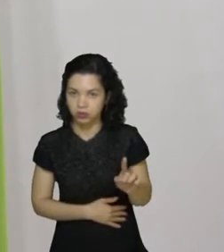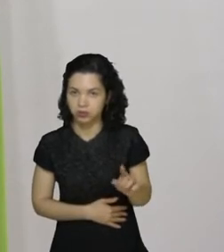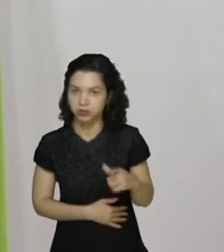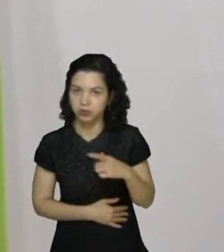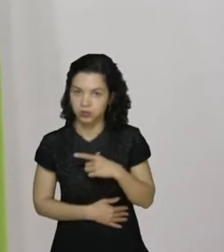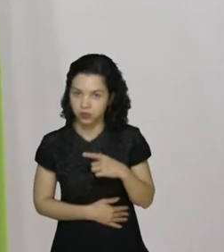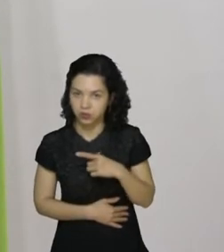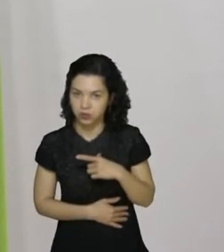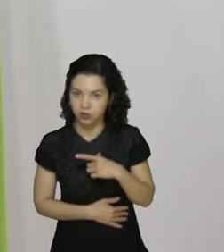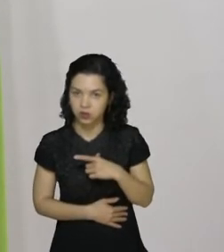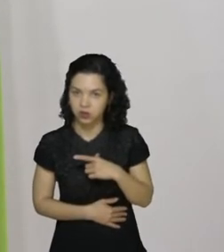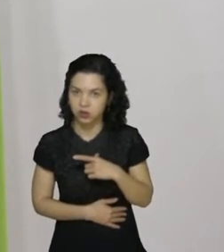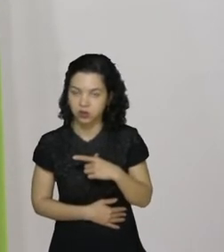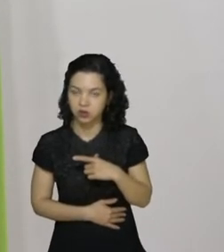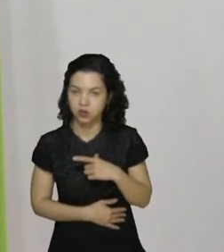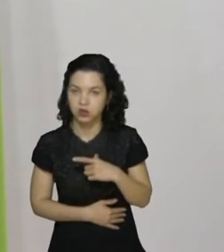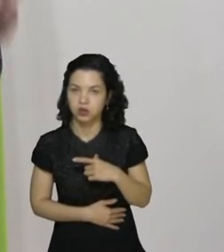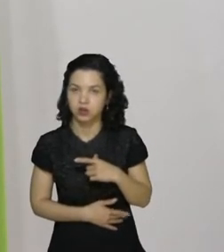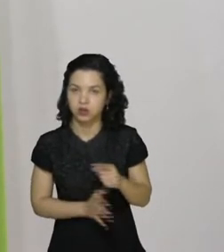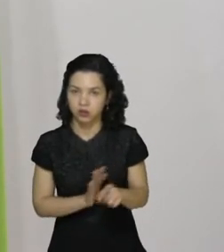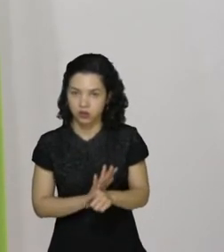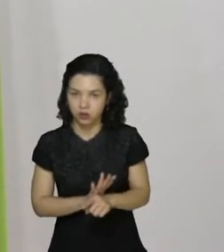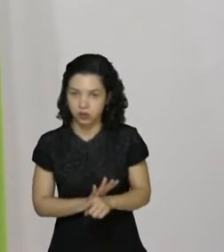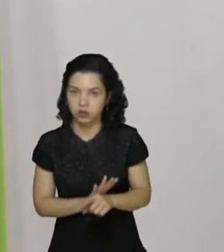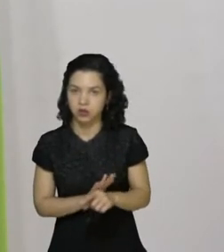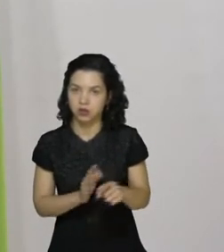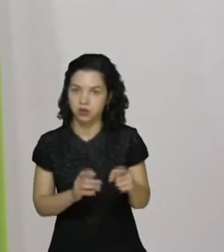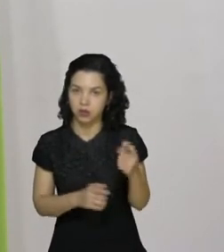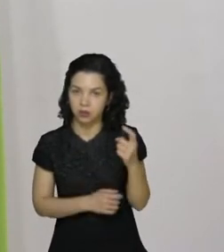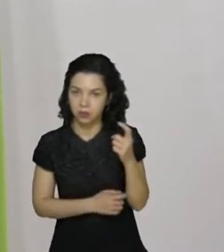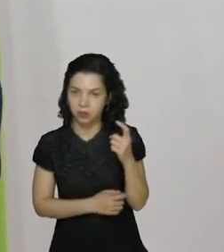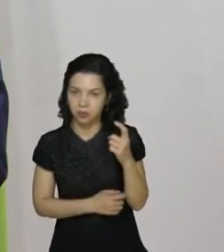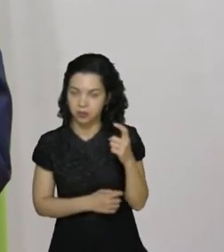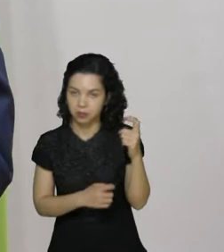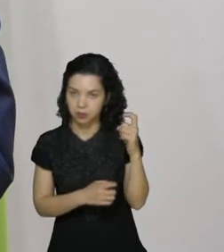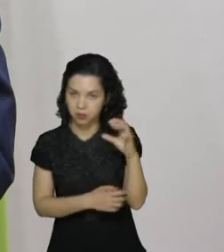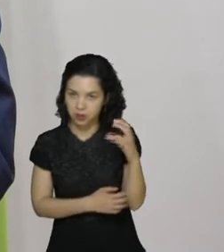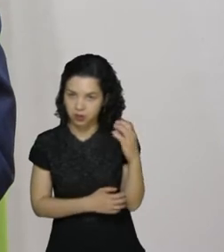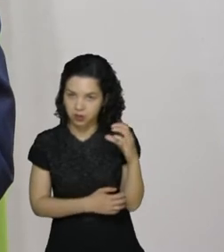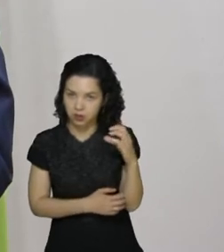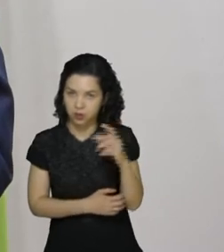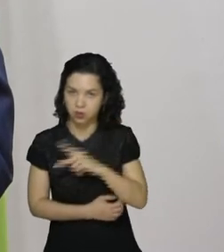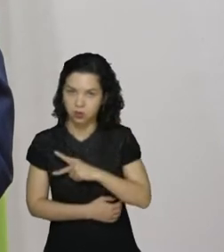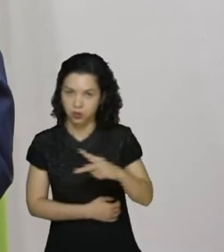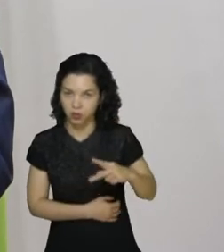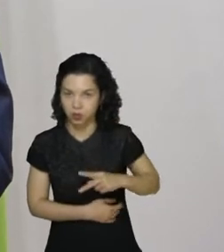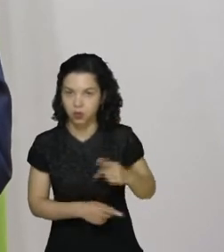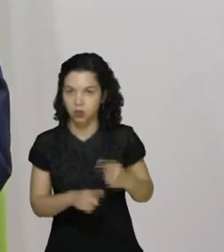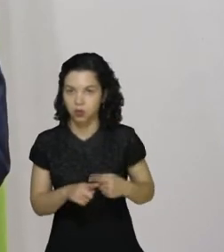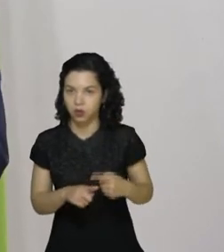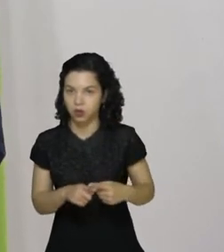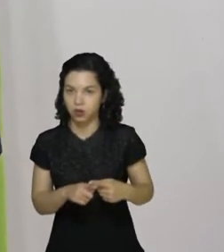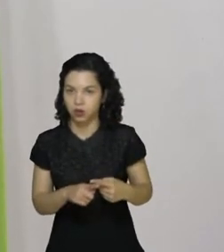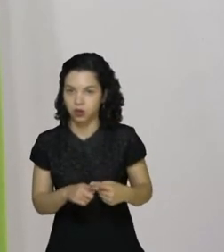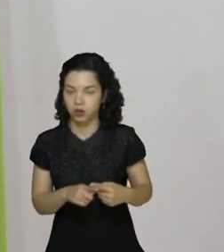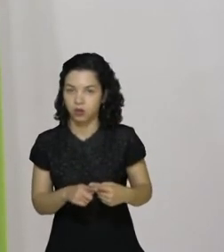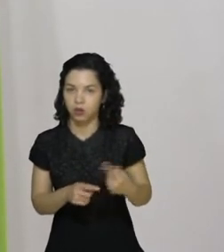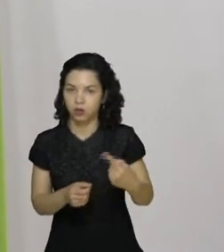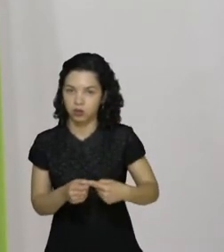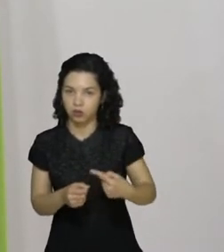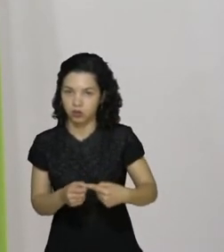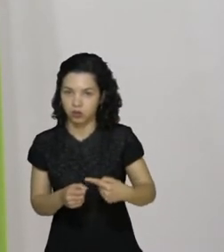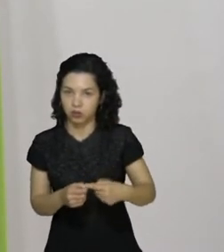tem aplicações, sim, e acima de tudo, na medicina pública, pois é o município e o Estado que pagam,